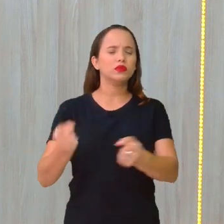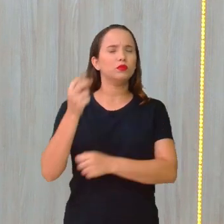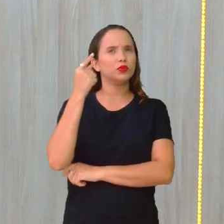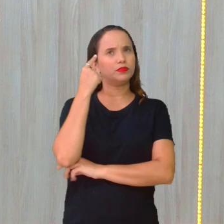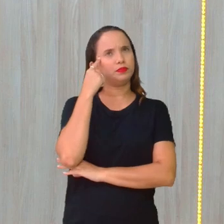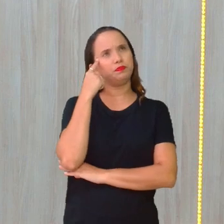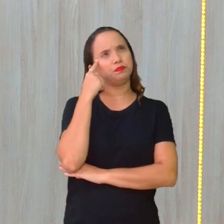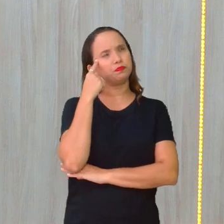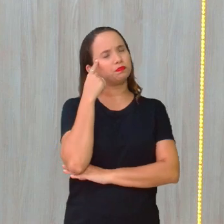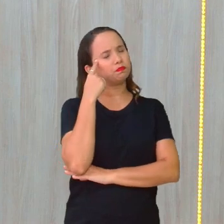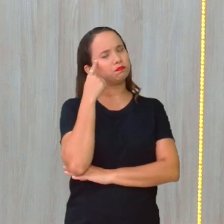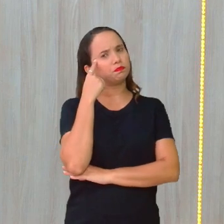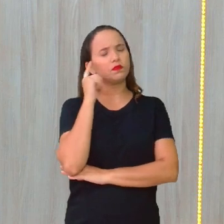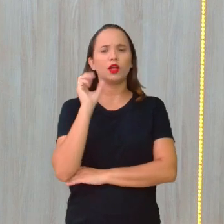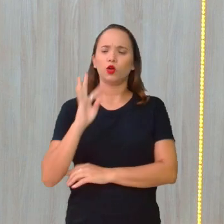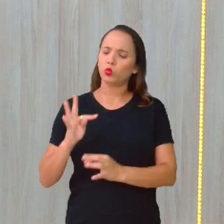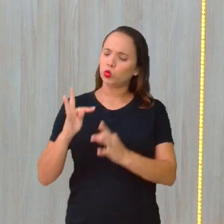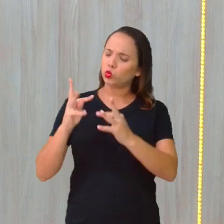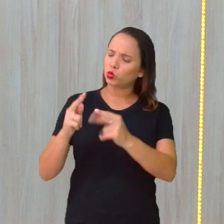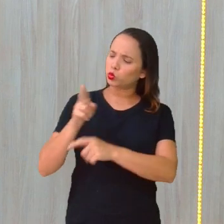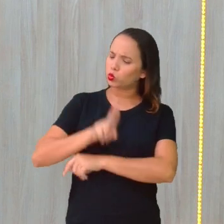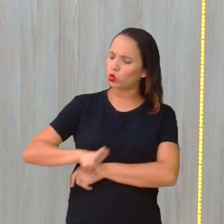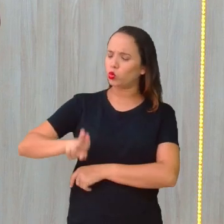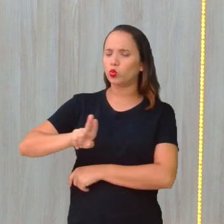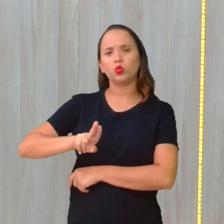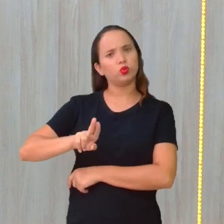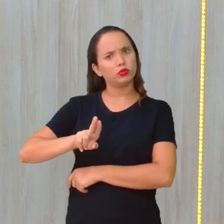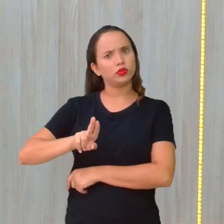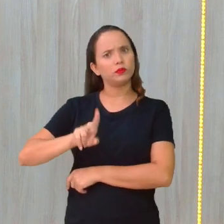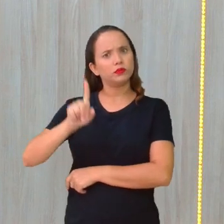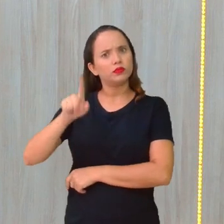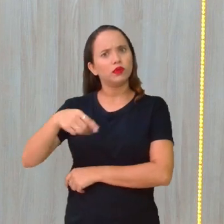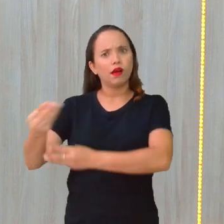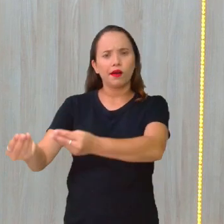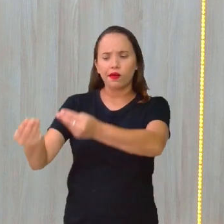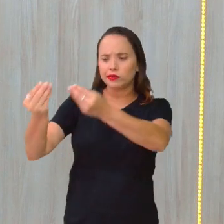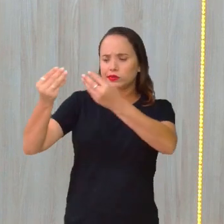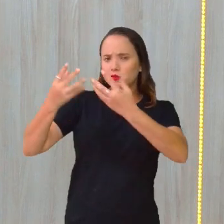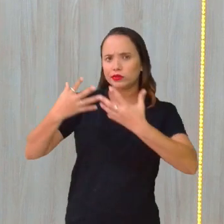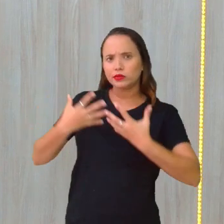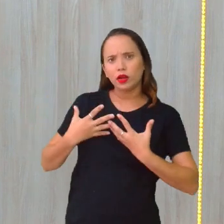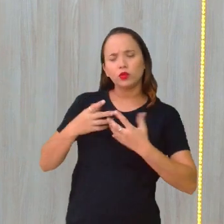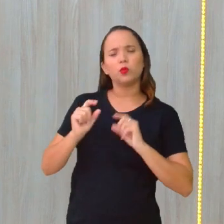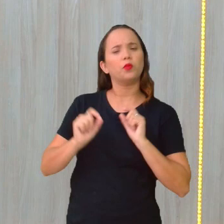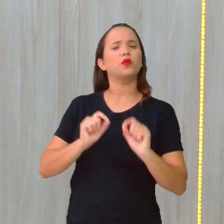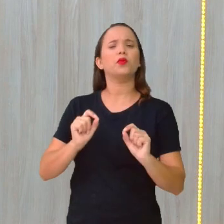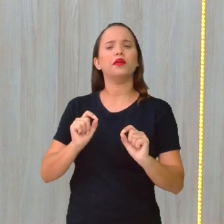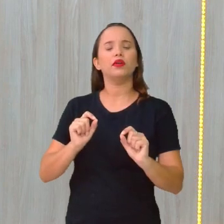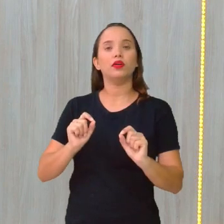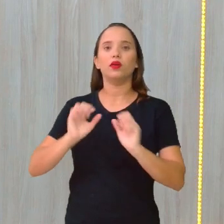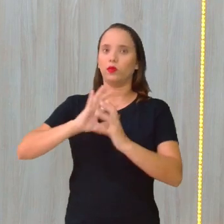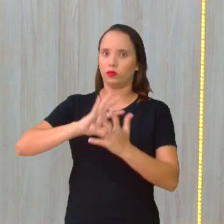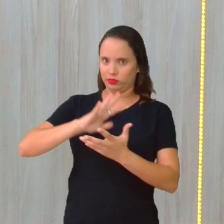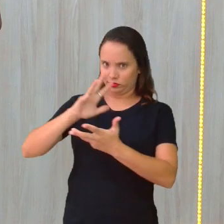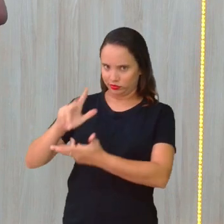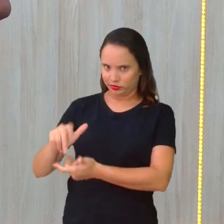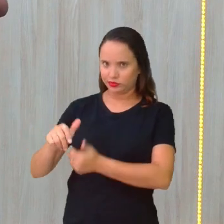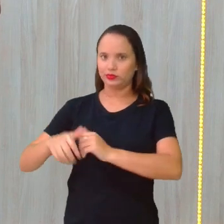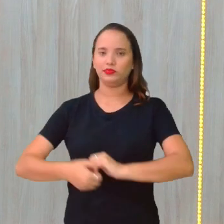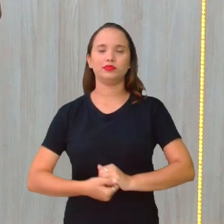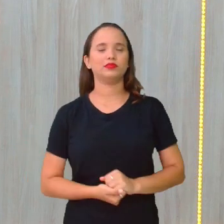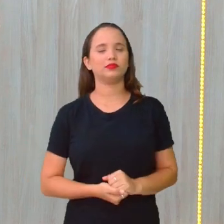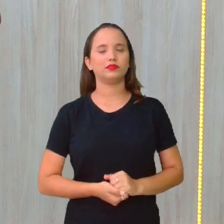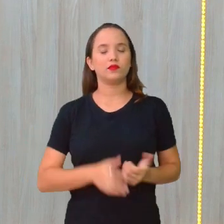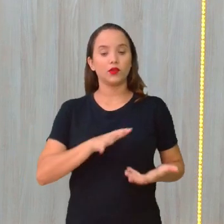pouquinho. Tudo que a gente utiliza é fornecido pelo nosso planeta Terra, né?